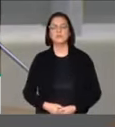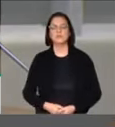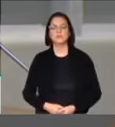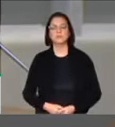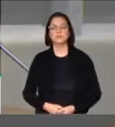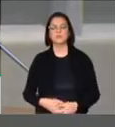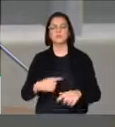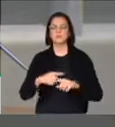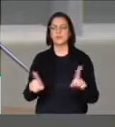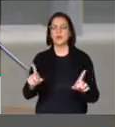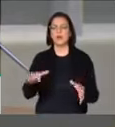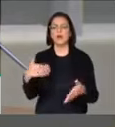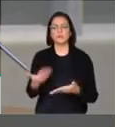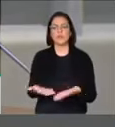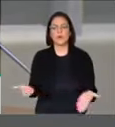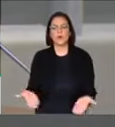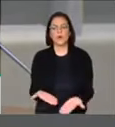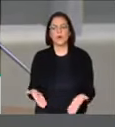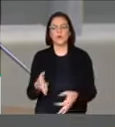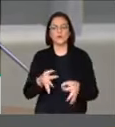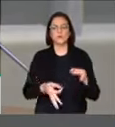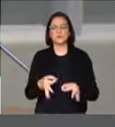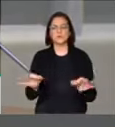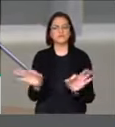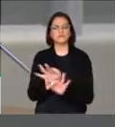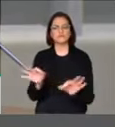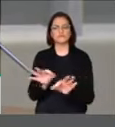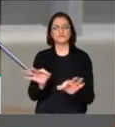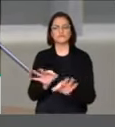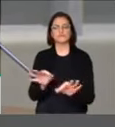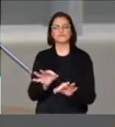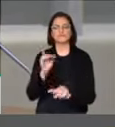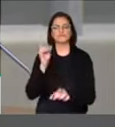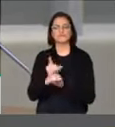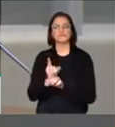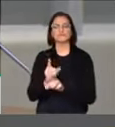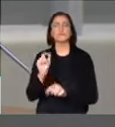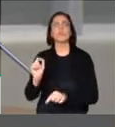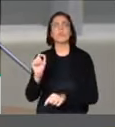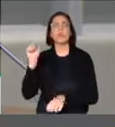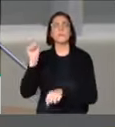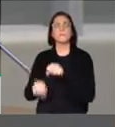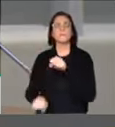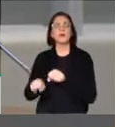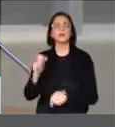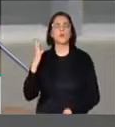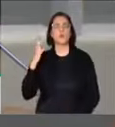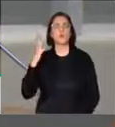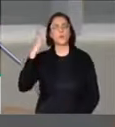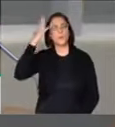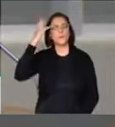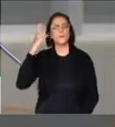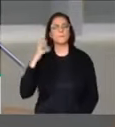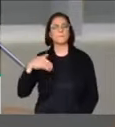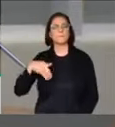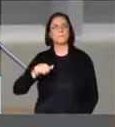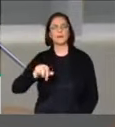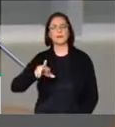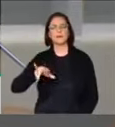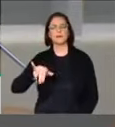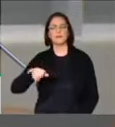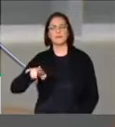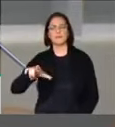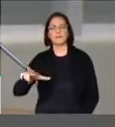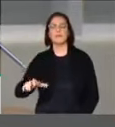não respondeu quem mandou matar a Marielle Franco, que ainda hoje, passado 15 dias, 15 meses do